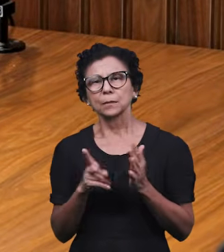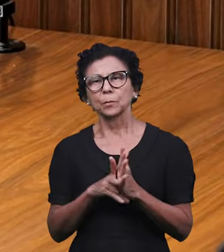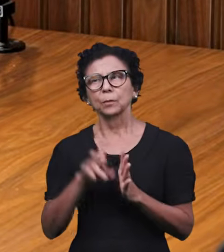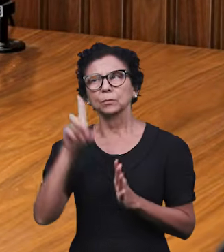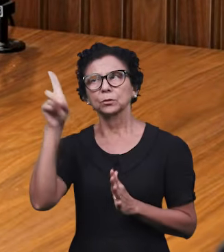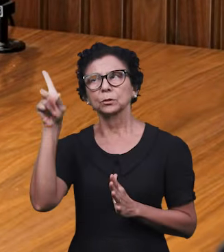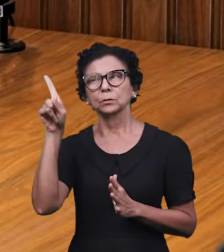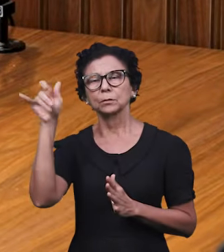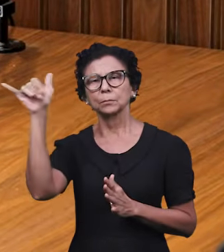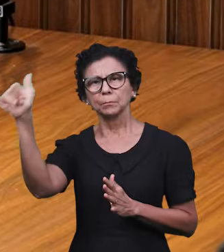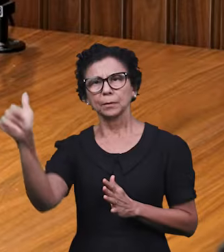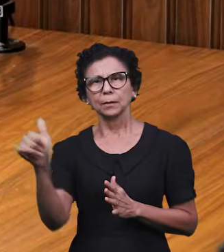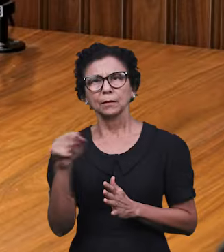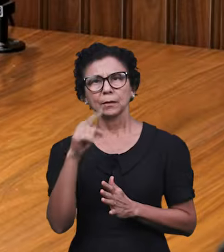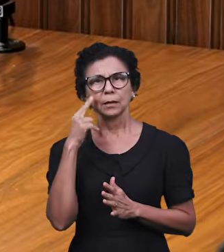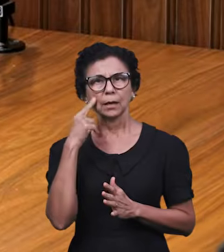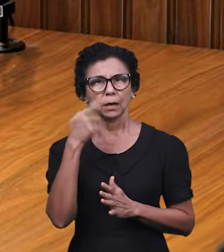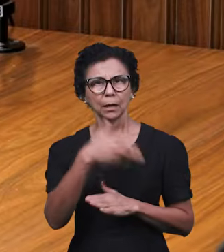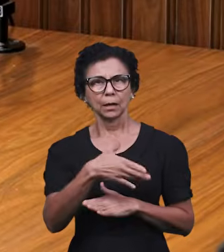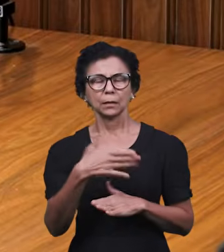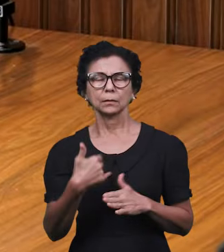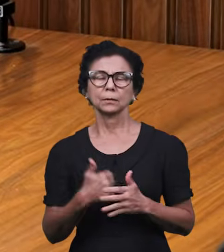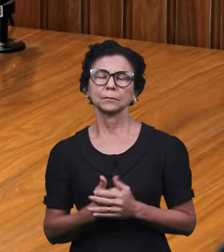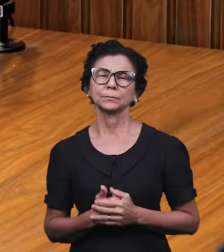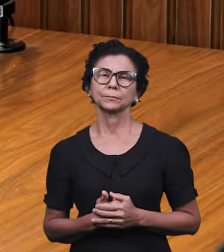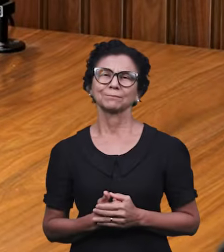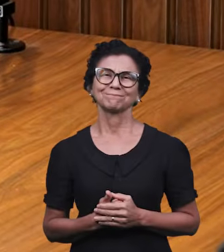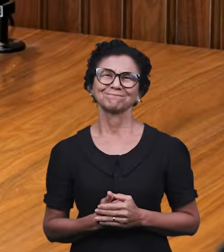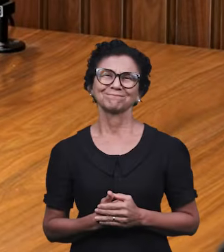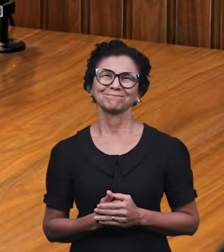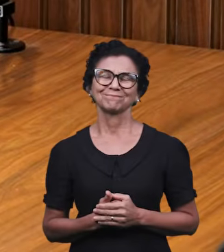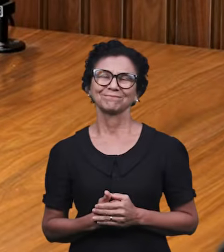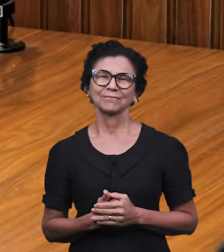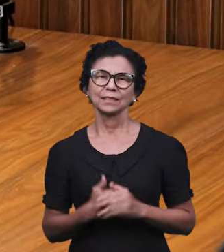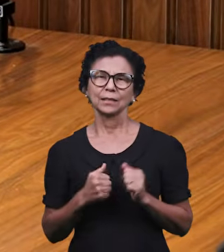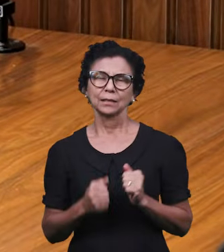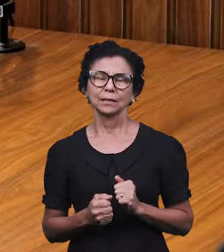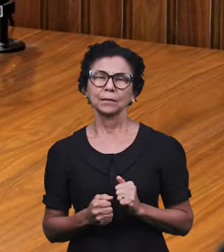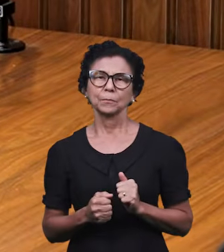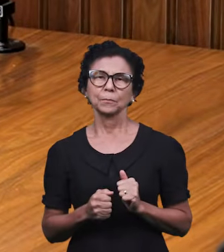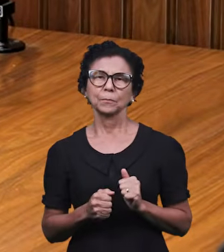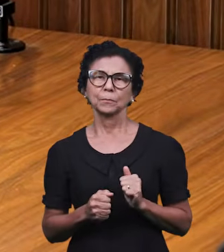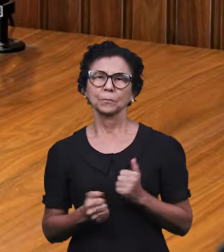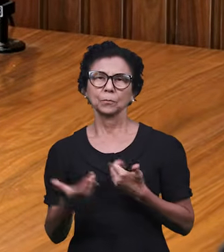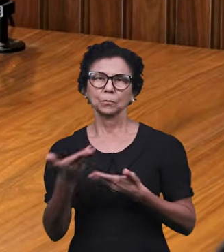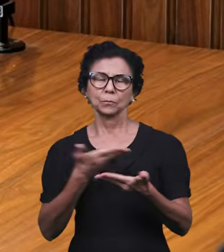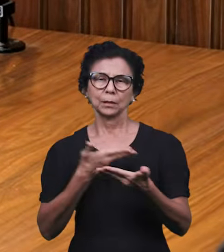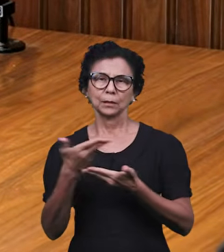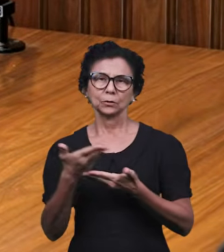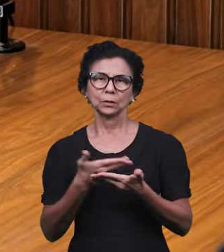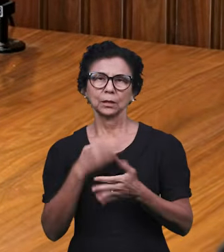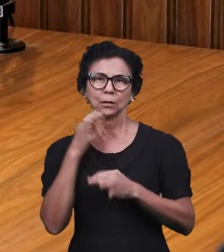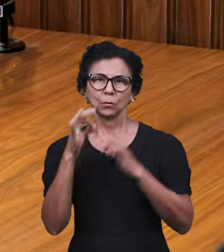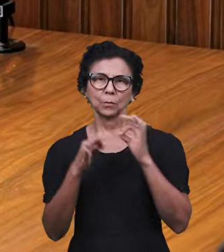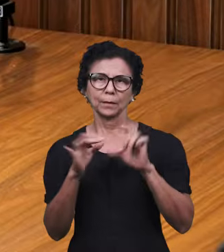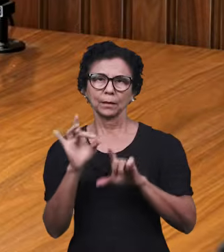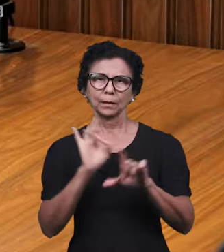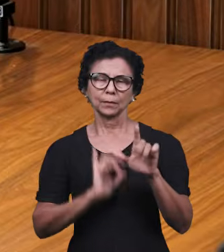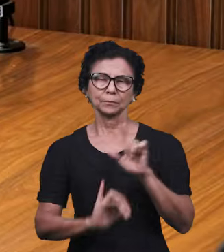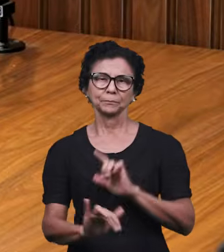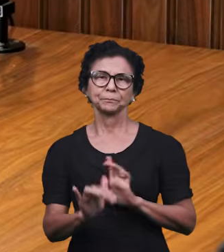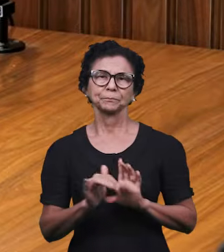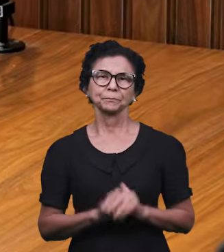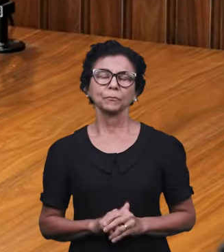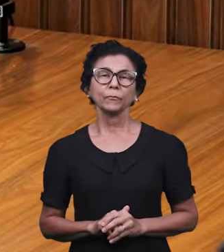lá, curtir, compartilhar, comentar. Nós estamos aqui para louvar e agradecer o nome do nosso Senhor.